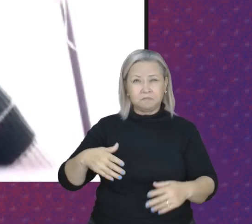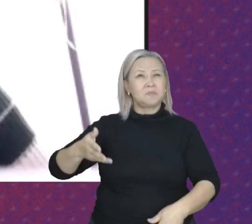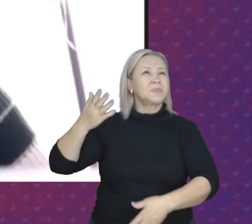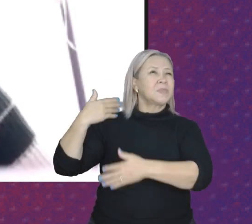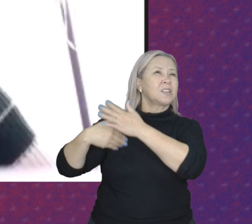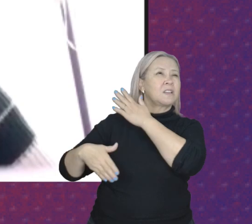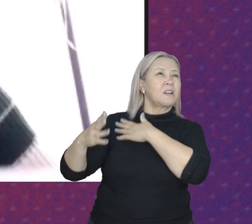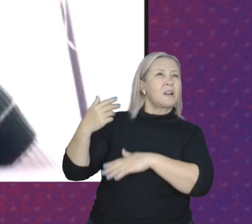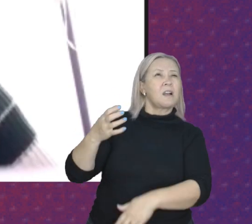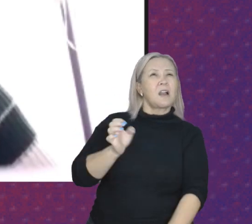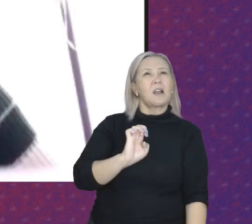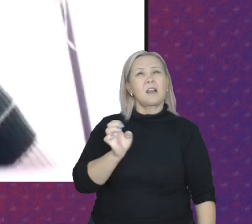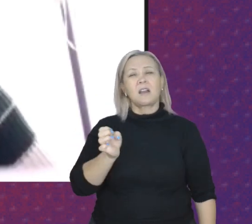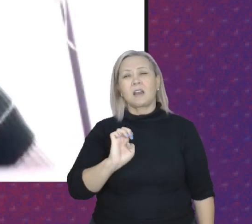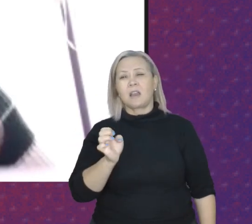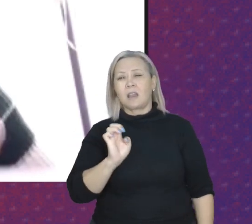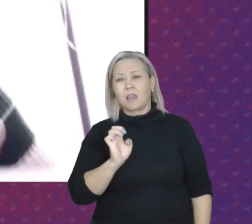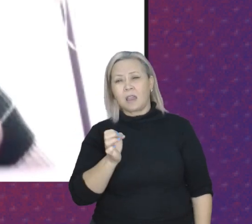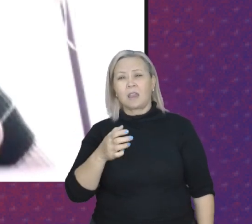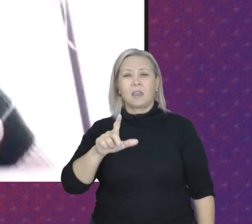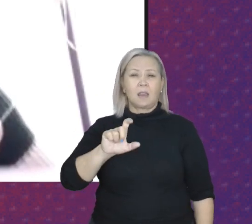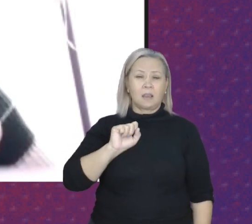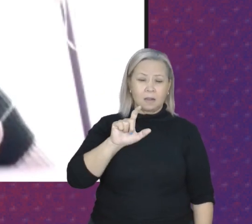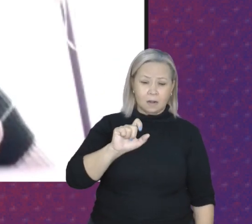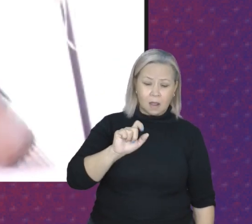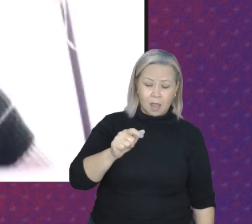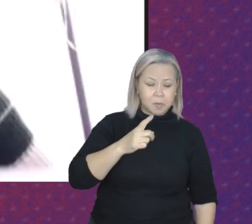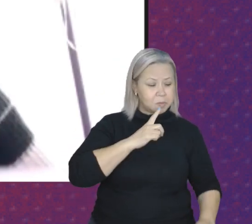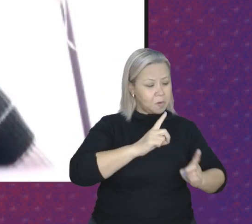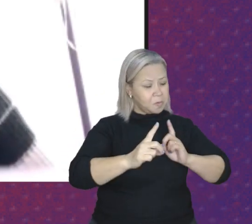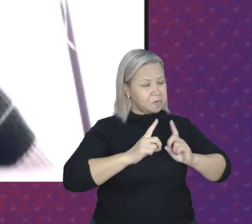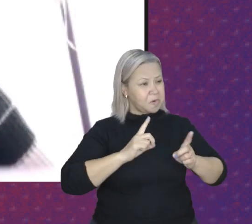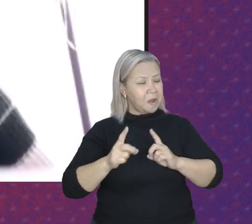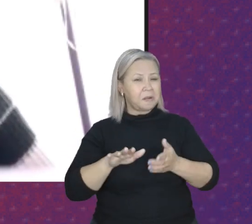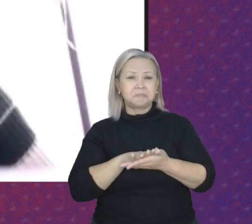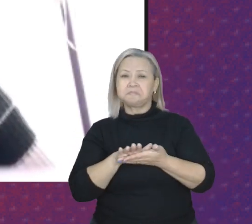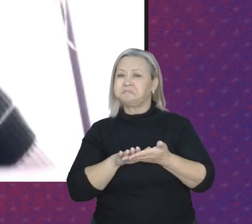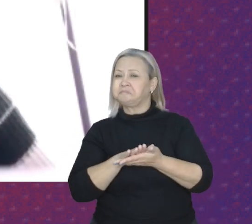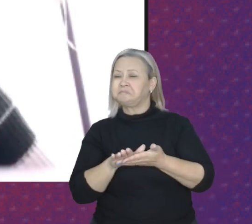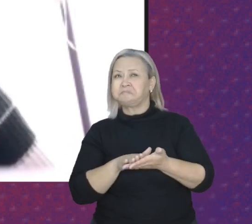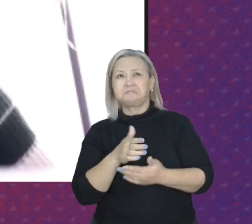época, num diálogo em que a gente nem tinha